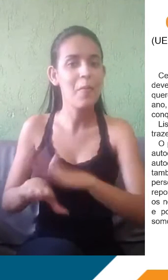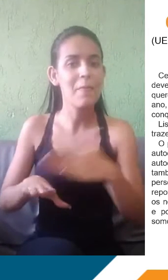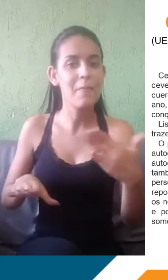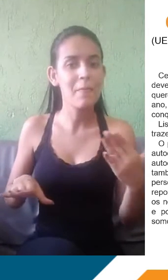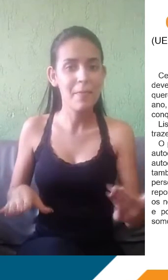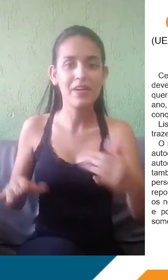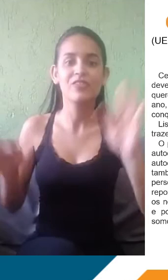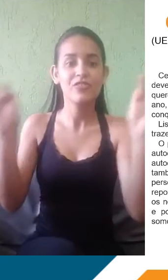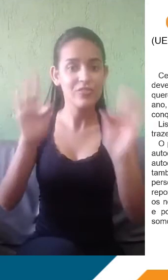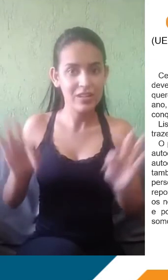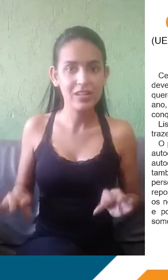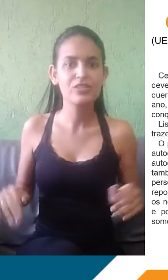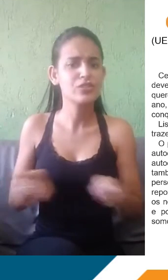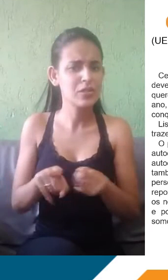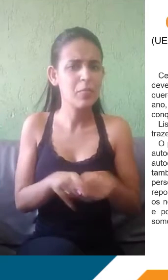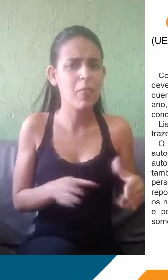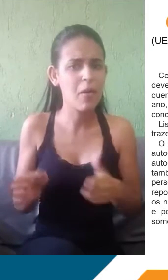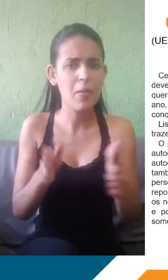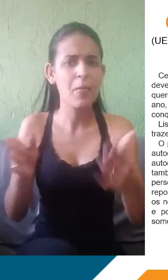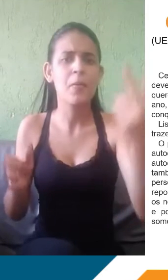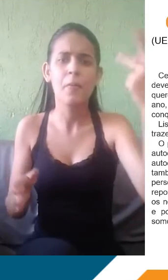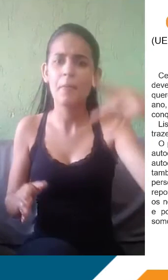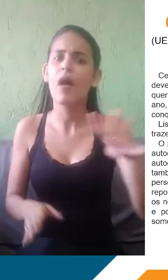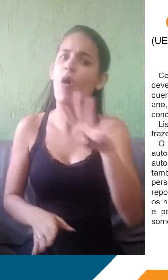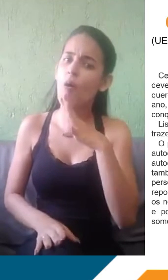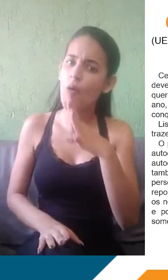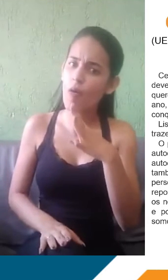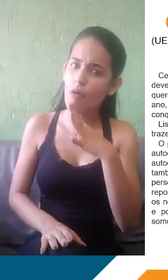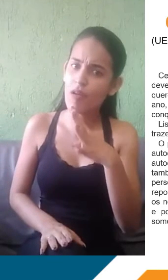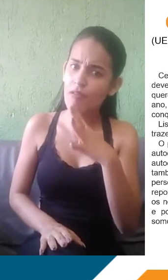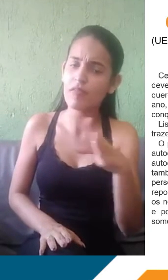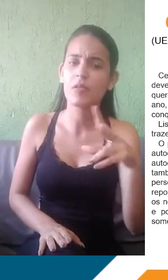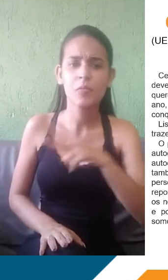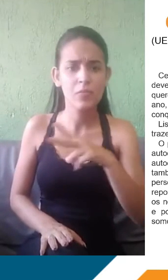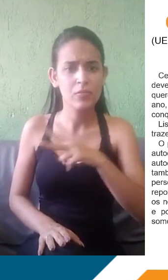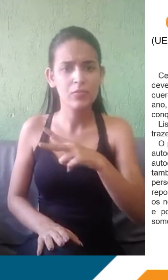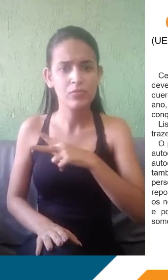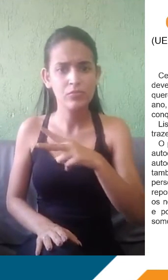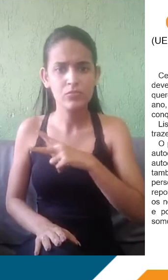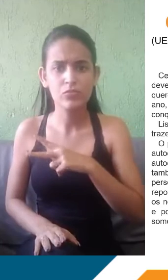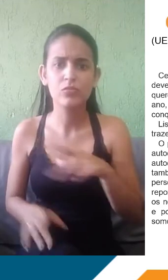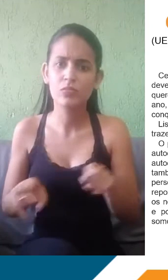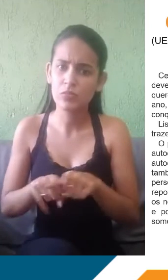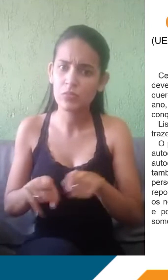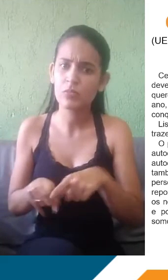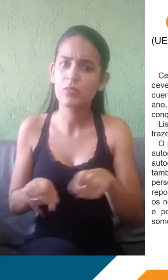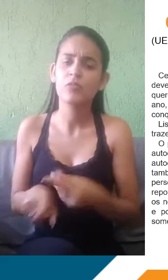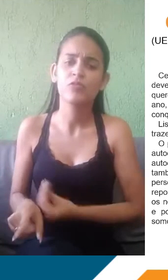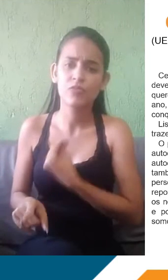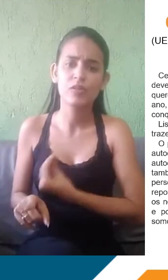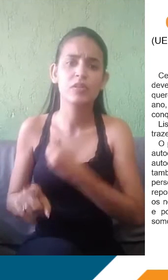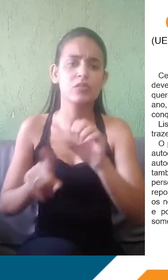felizes. É um caminho para o autoconhecimento, e o exercício constante de autoconhecimento é um caminho para a felicidade. A